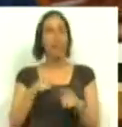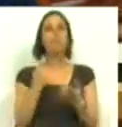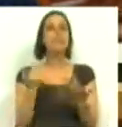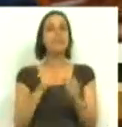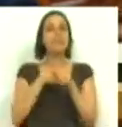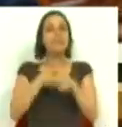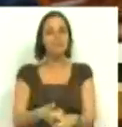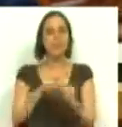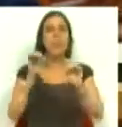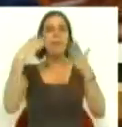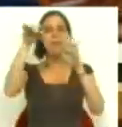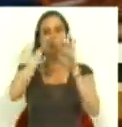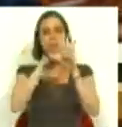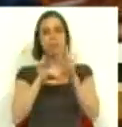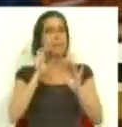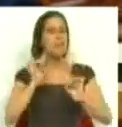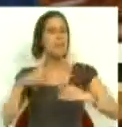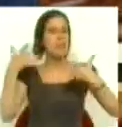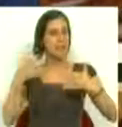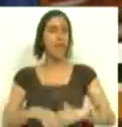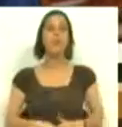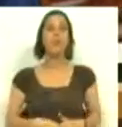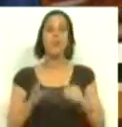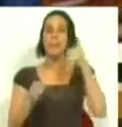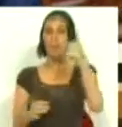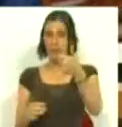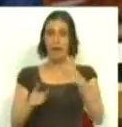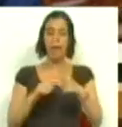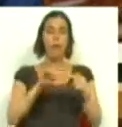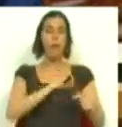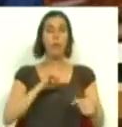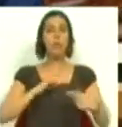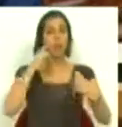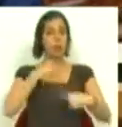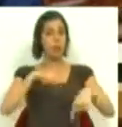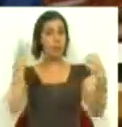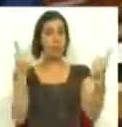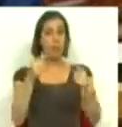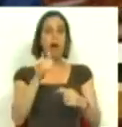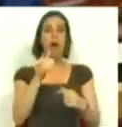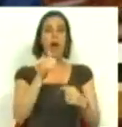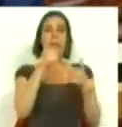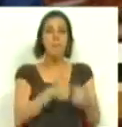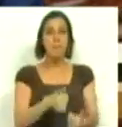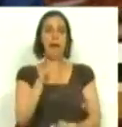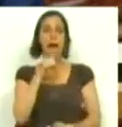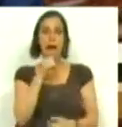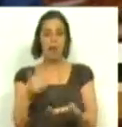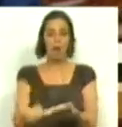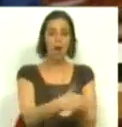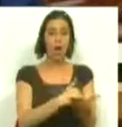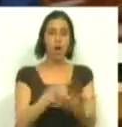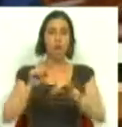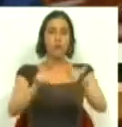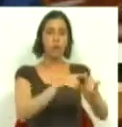os seguintes princípios essenciais. Primeiro, a propriedade pública do bem água e dos